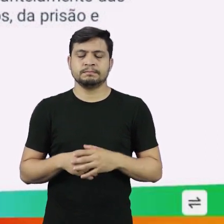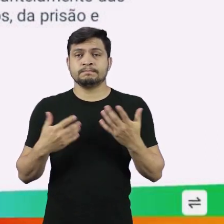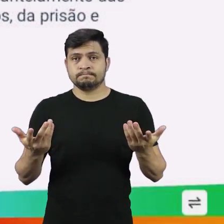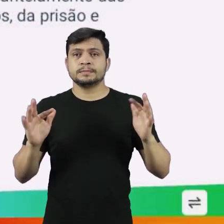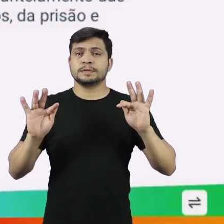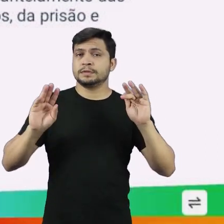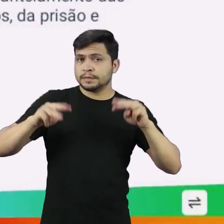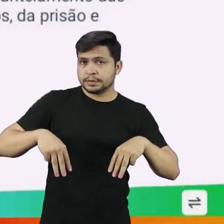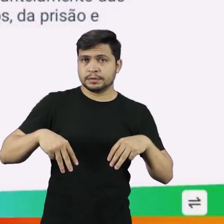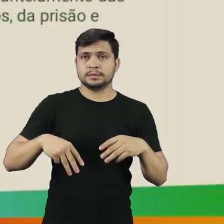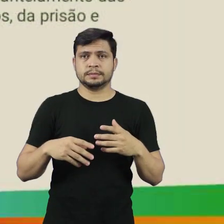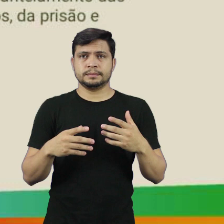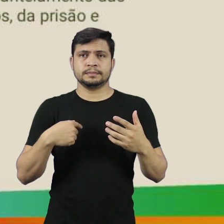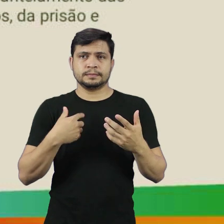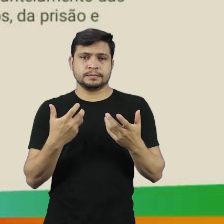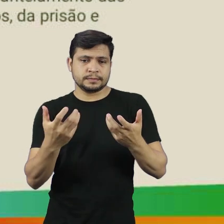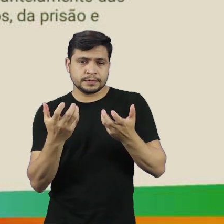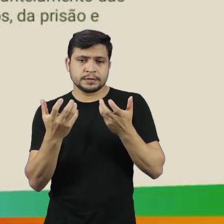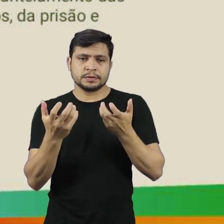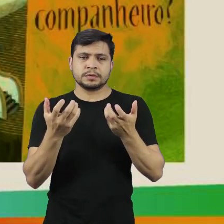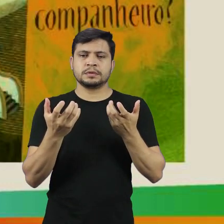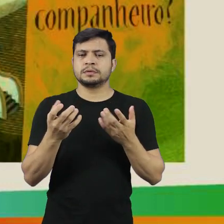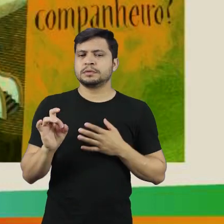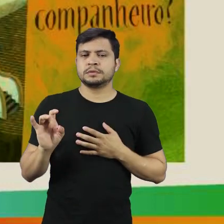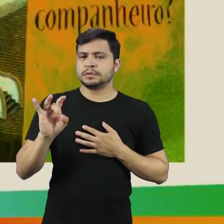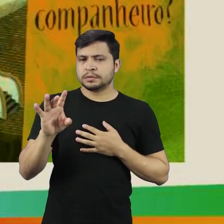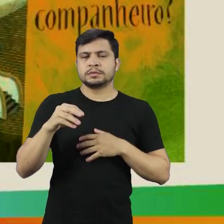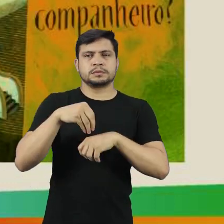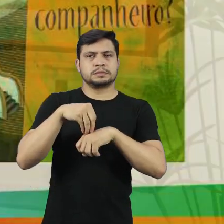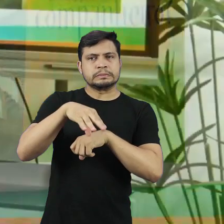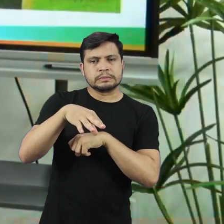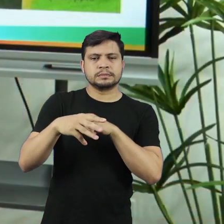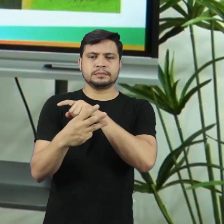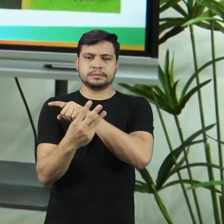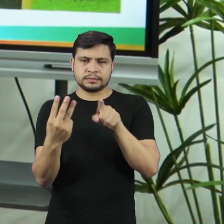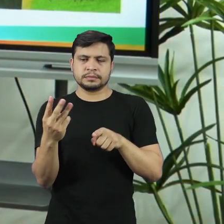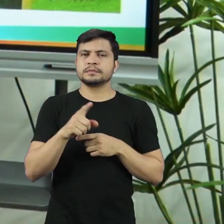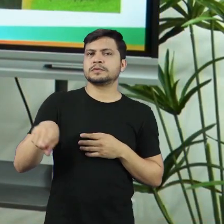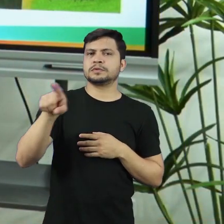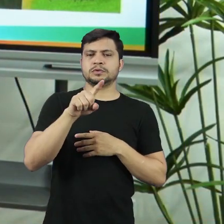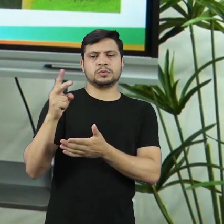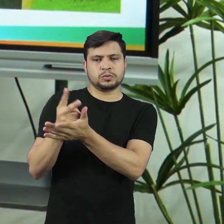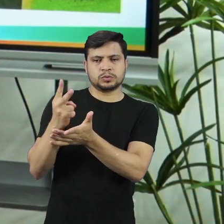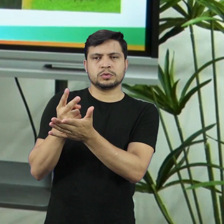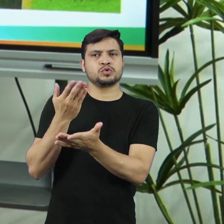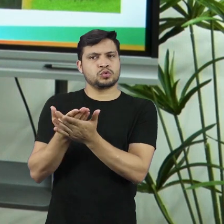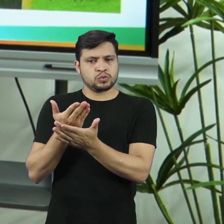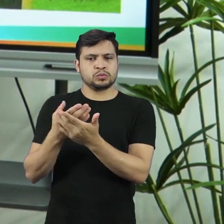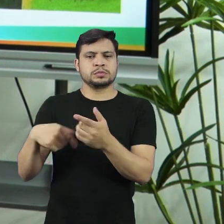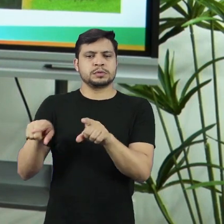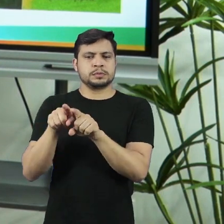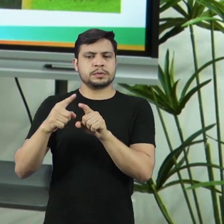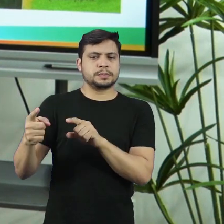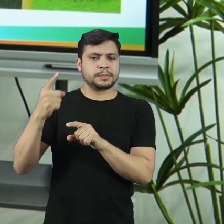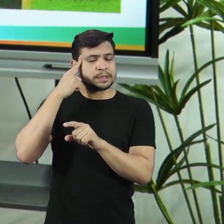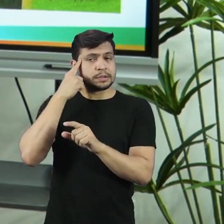concluir, eu queria deixar 3 dicas para a gente continuar esse estudo e continuar pensando nessa aula após o término